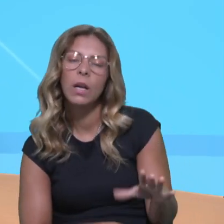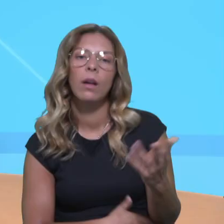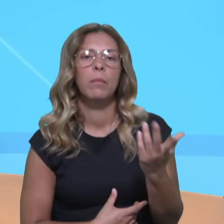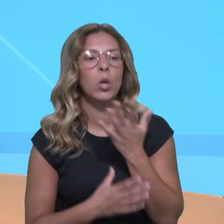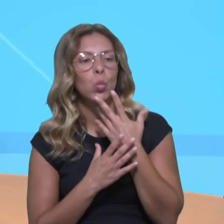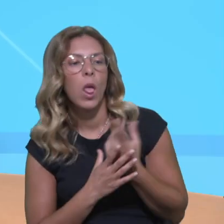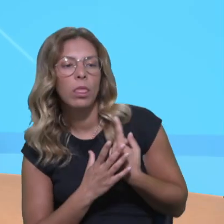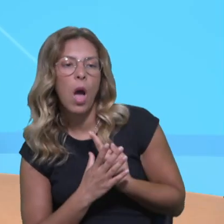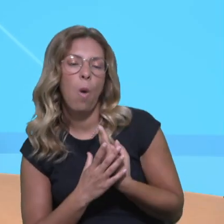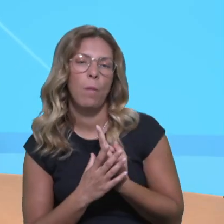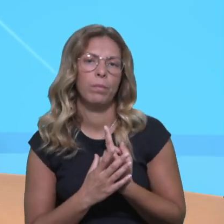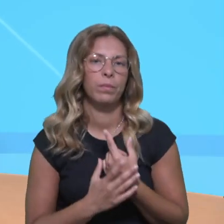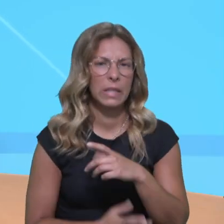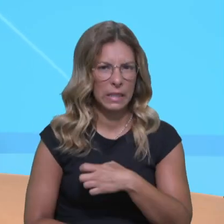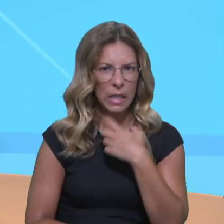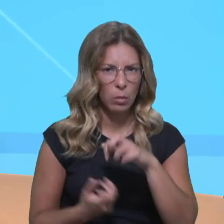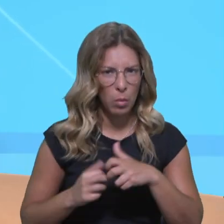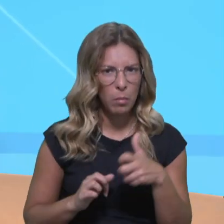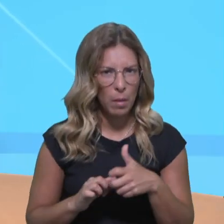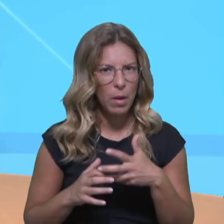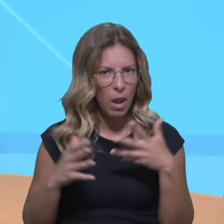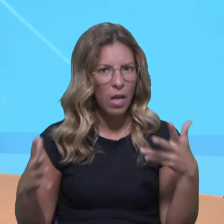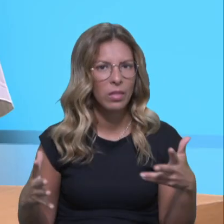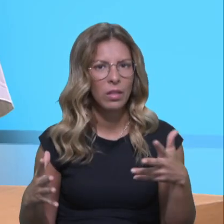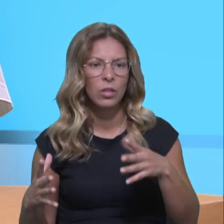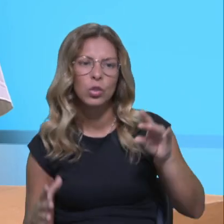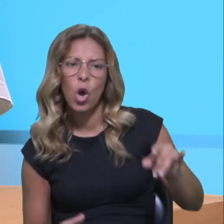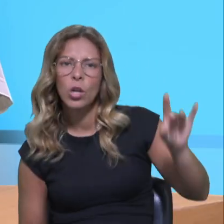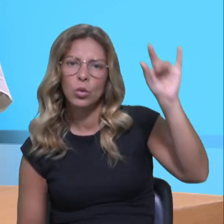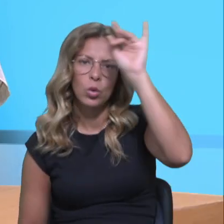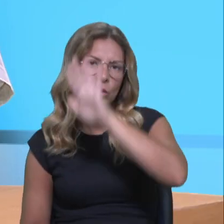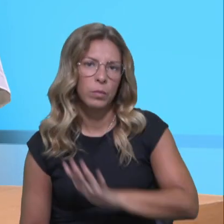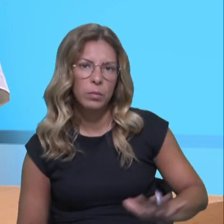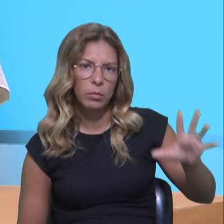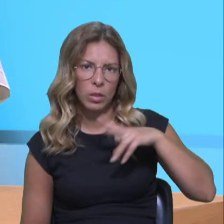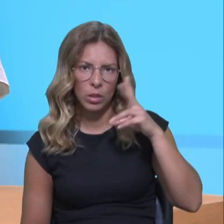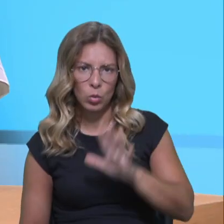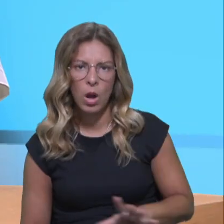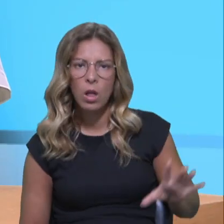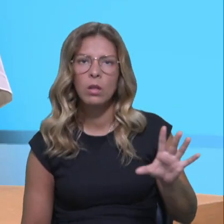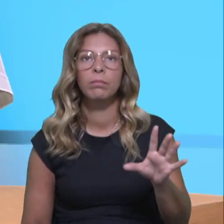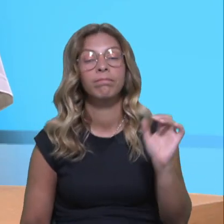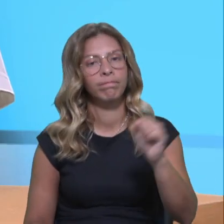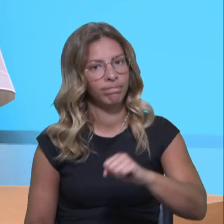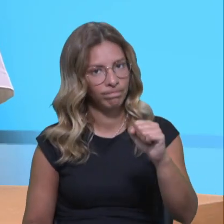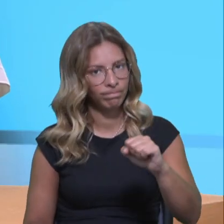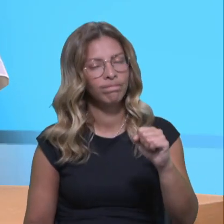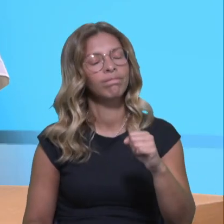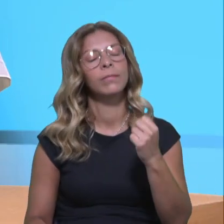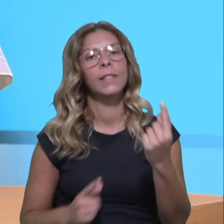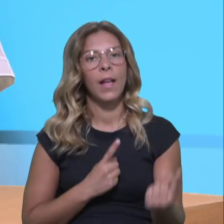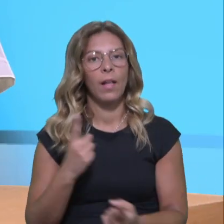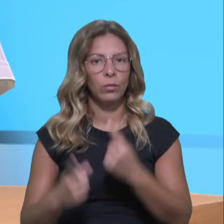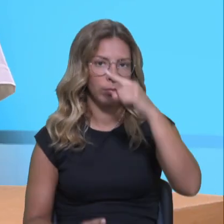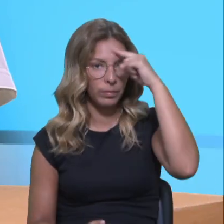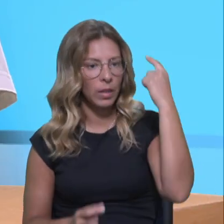das nossas sociedades, sobretudo em algumas geografias. Sem dúvida, e disso não tenho a menor dúvida. Mas geografias que às vezes muito próximas